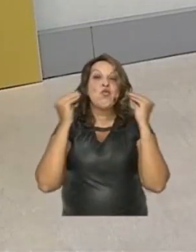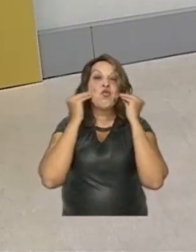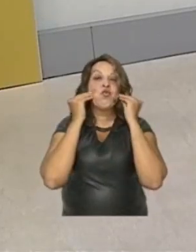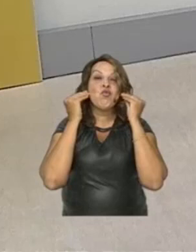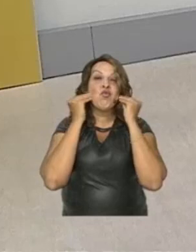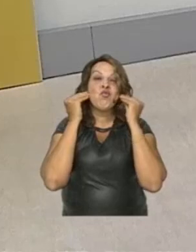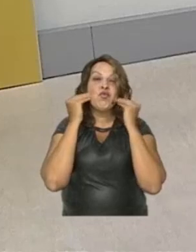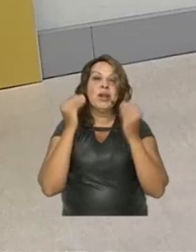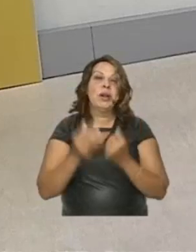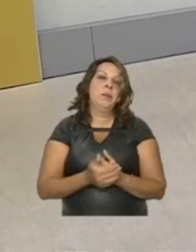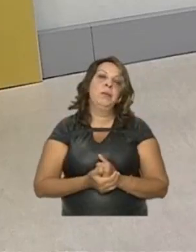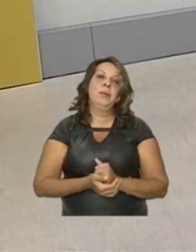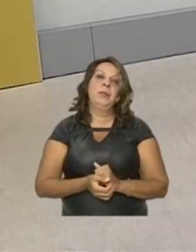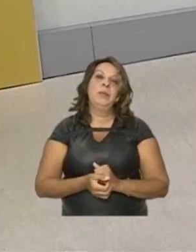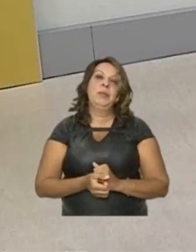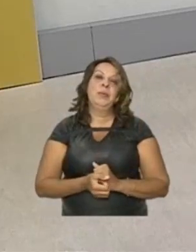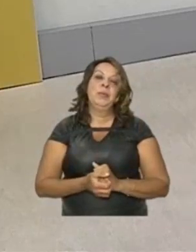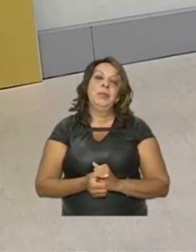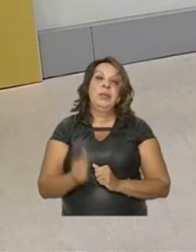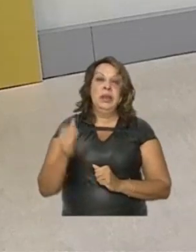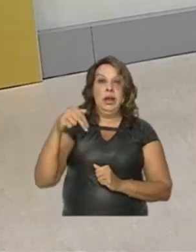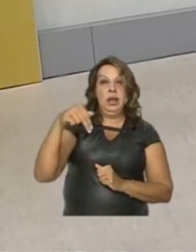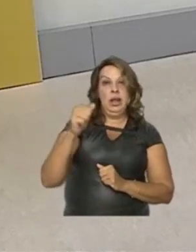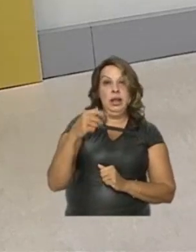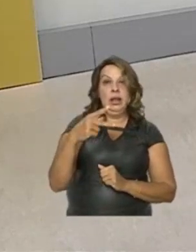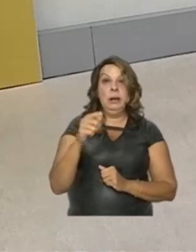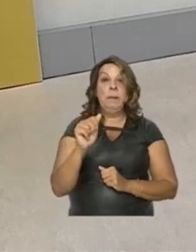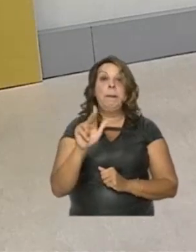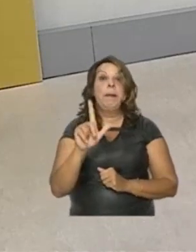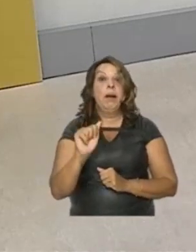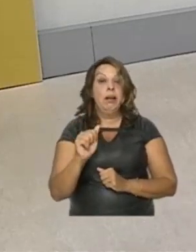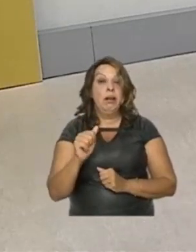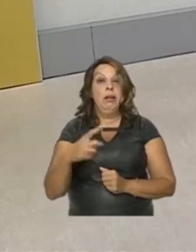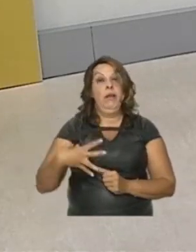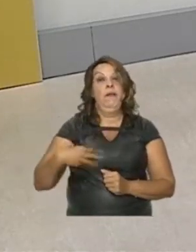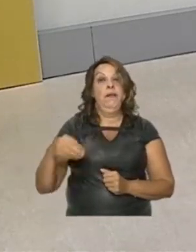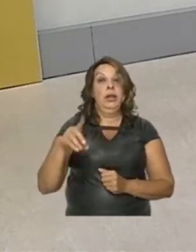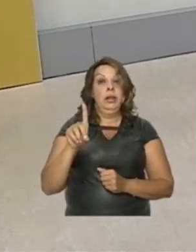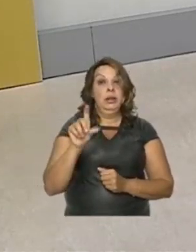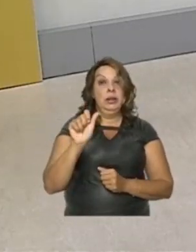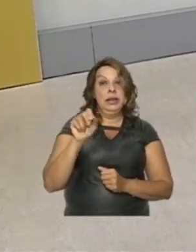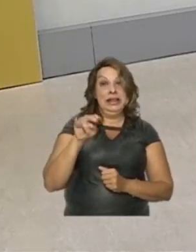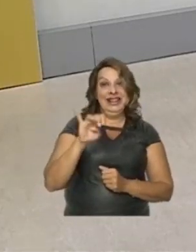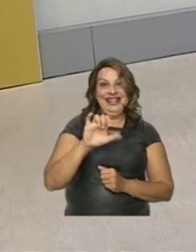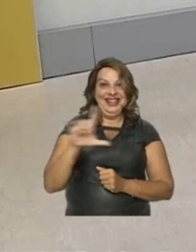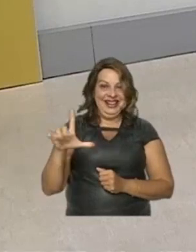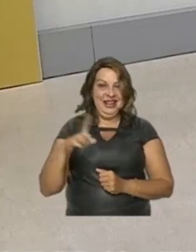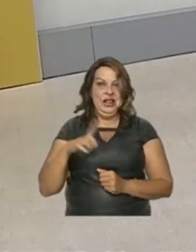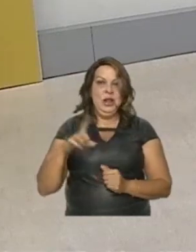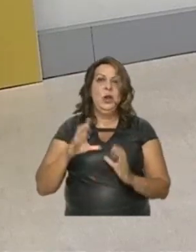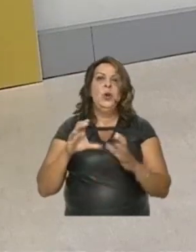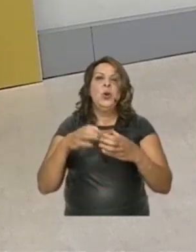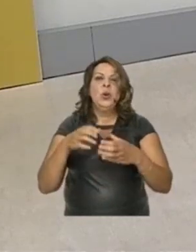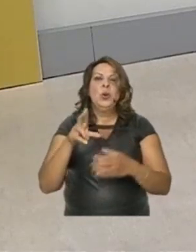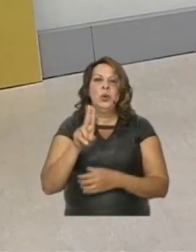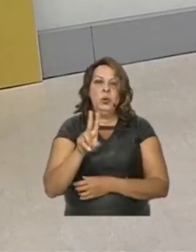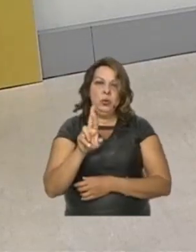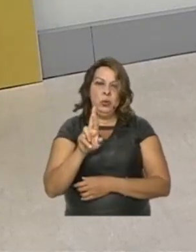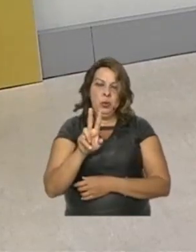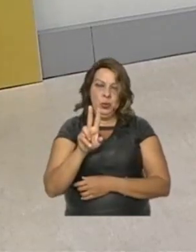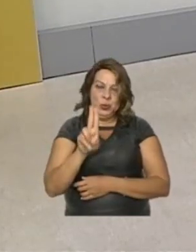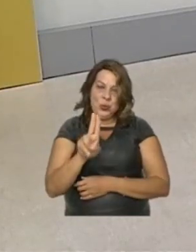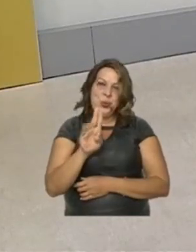também aqui para o... A Ana Paula e o filho Daniel Meirelli e a galera do Urubutinga e